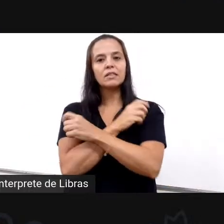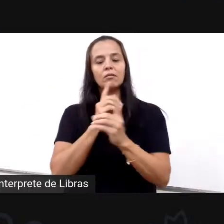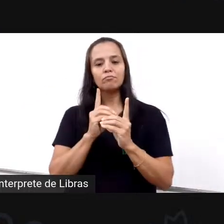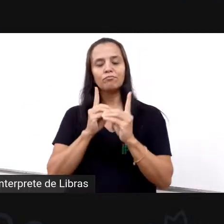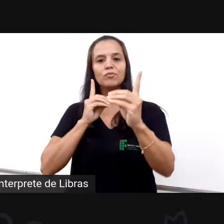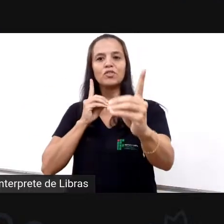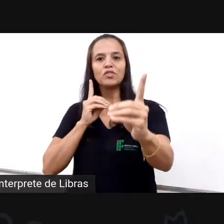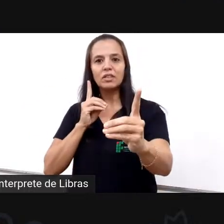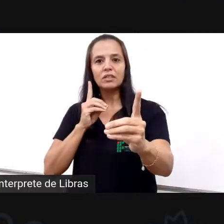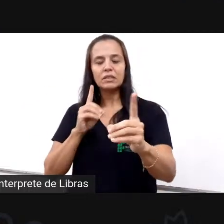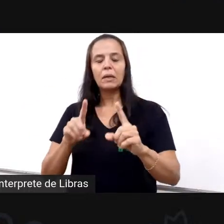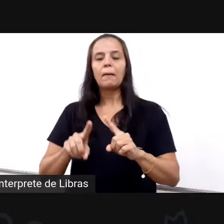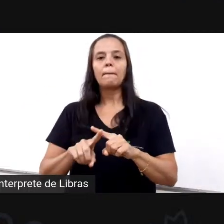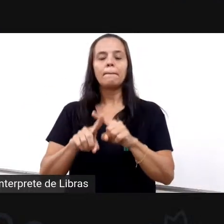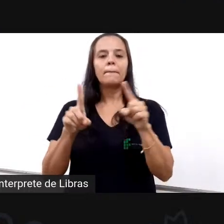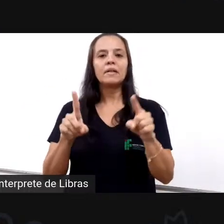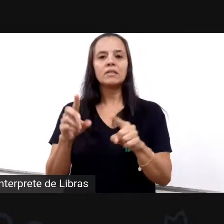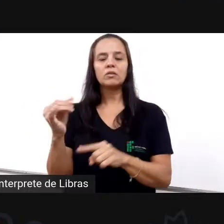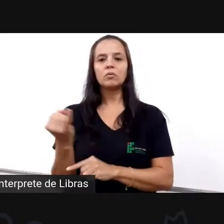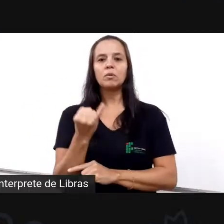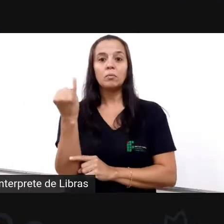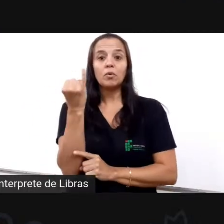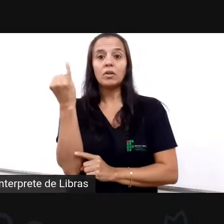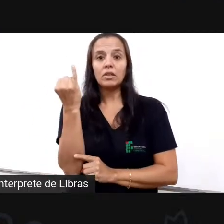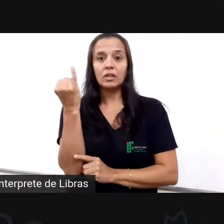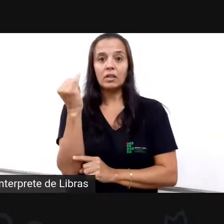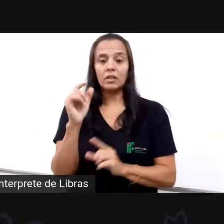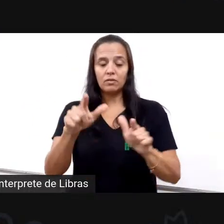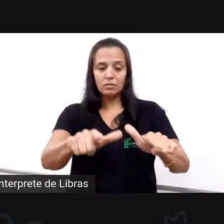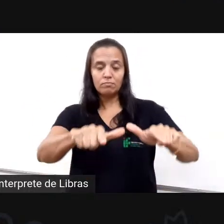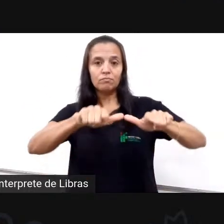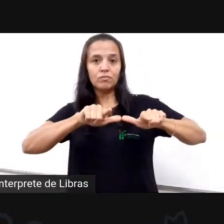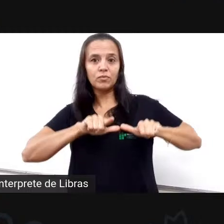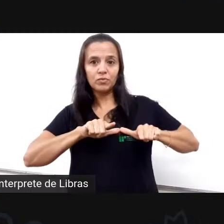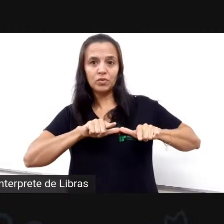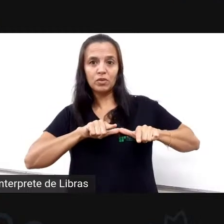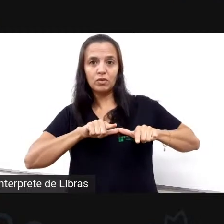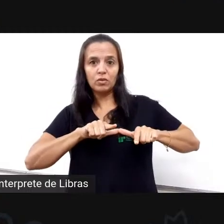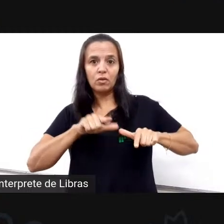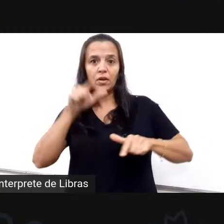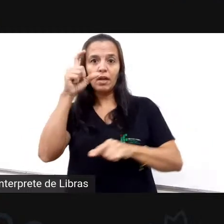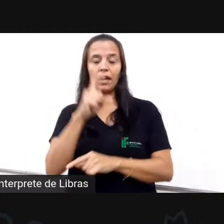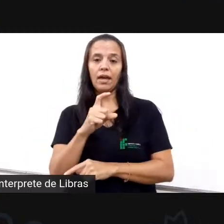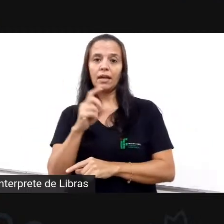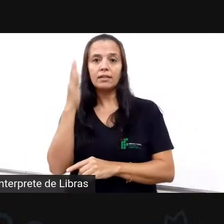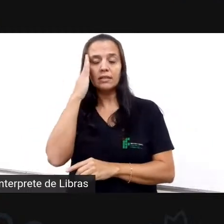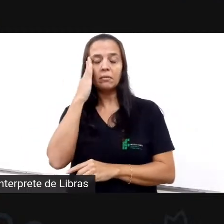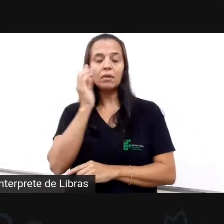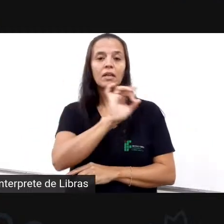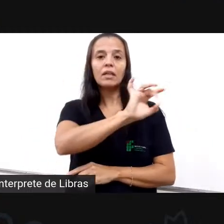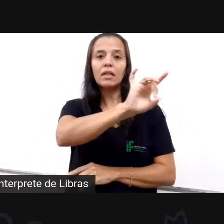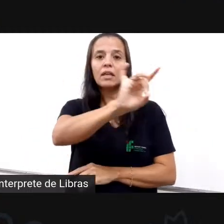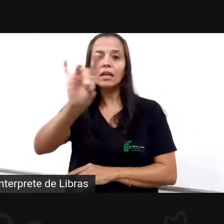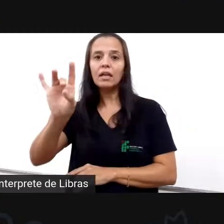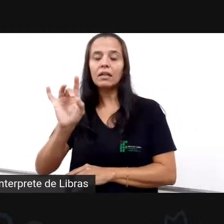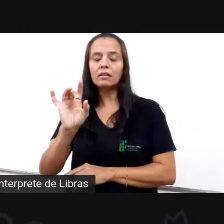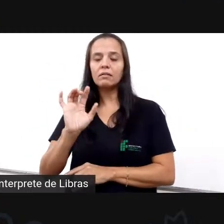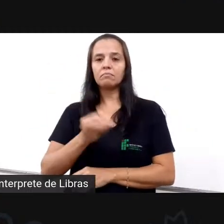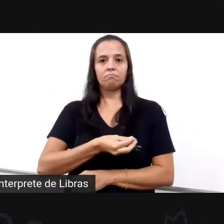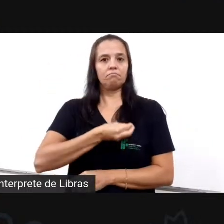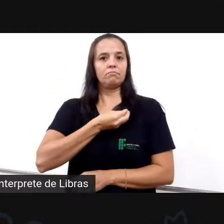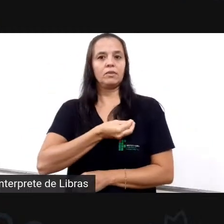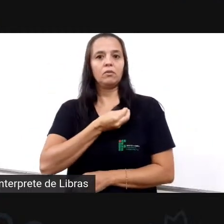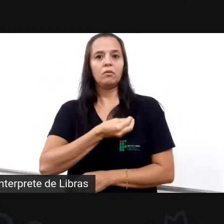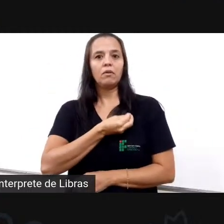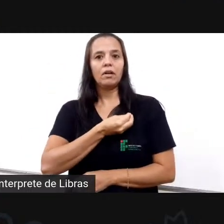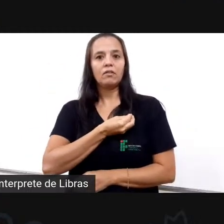mais importante que o título que vocês recebem hoje é saber que cada um está com a sua vida e a dos